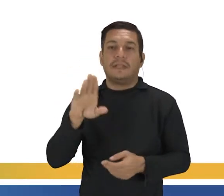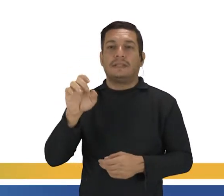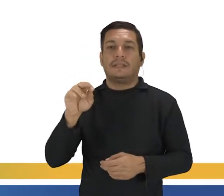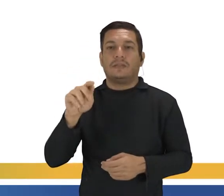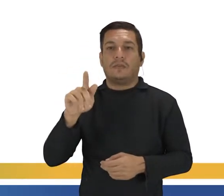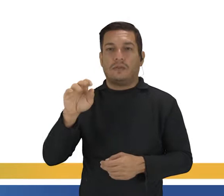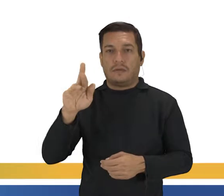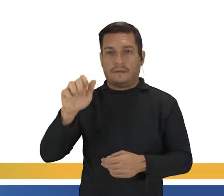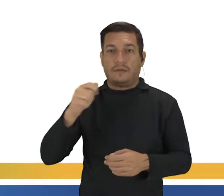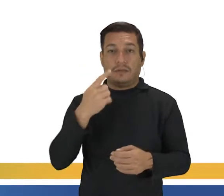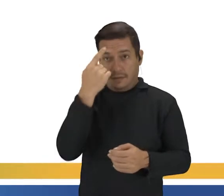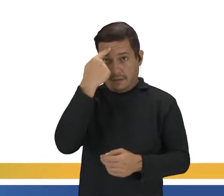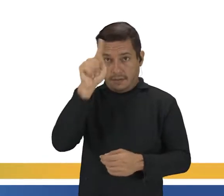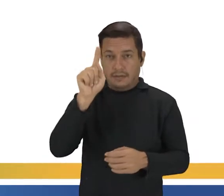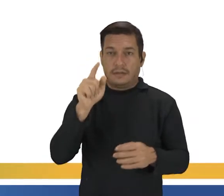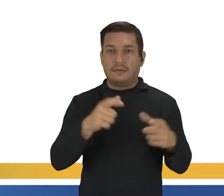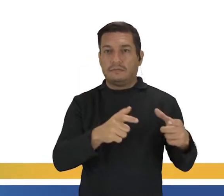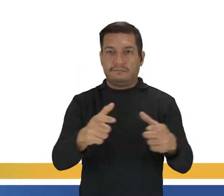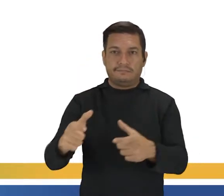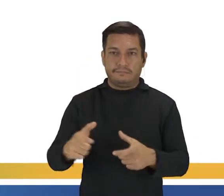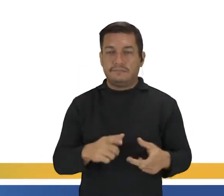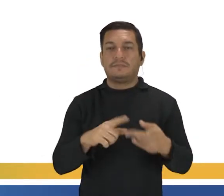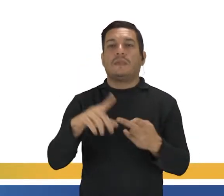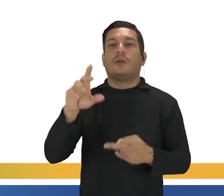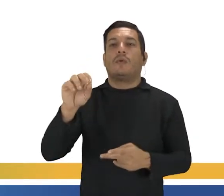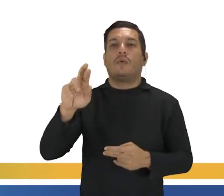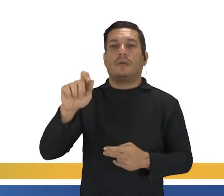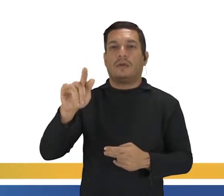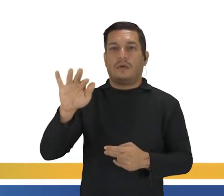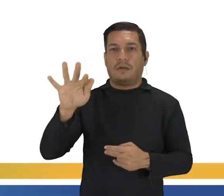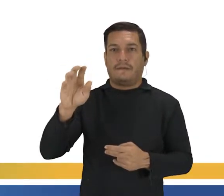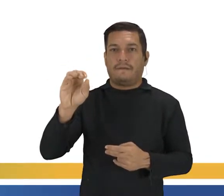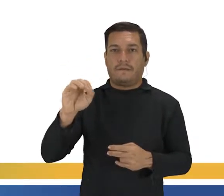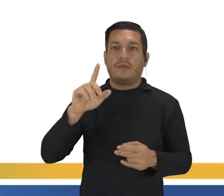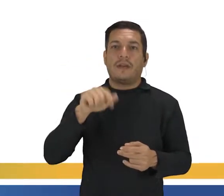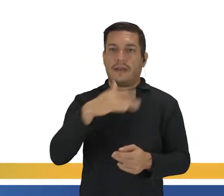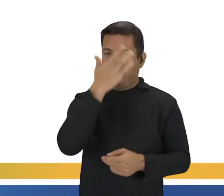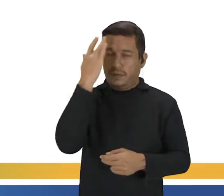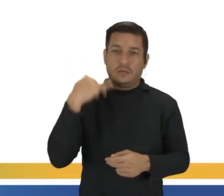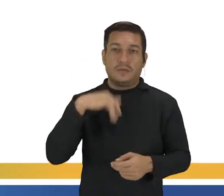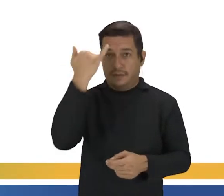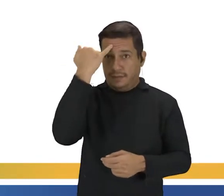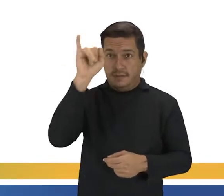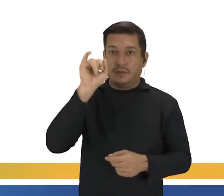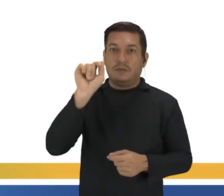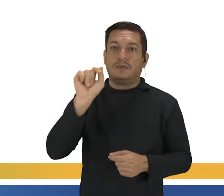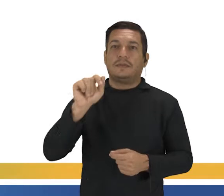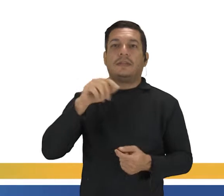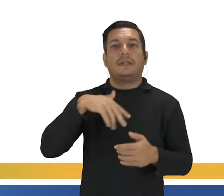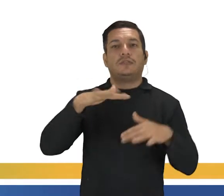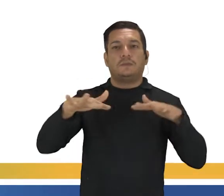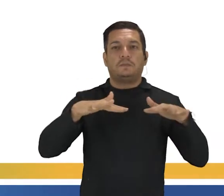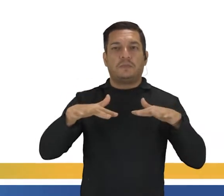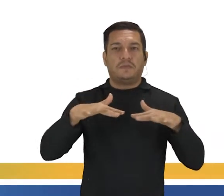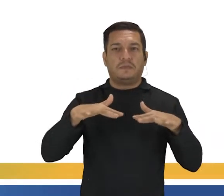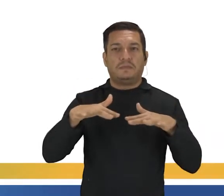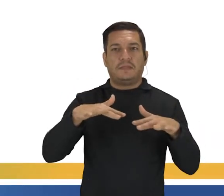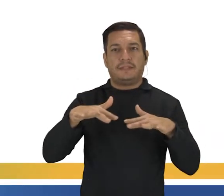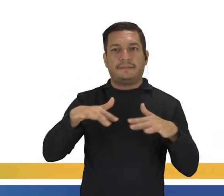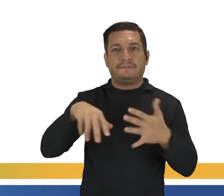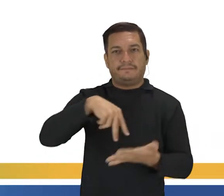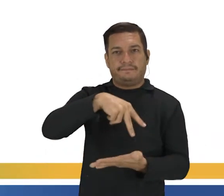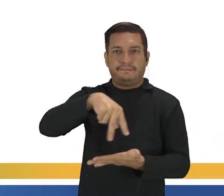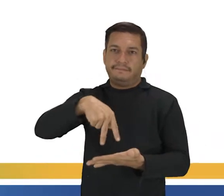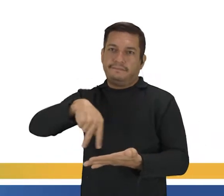aquele que cria o cenário. Coreógrafo é aquele ou aquela que cria a sequência de movimentos,